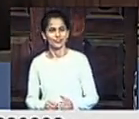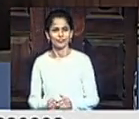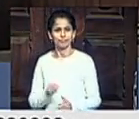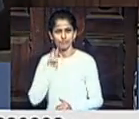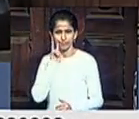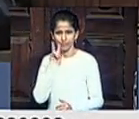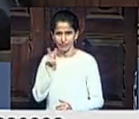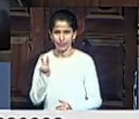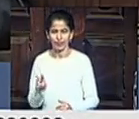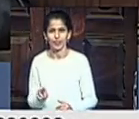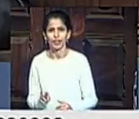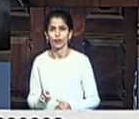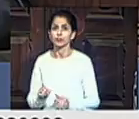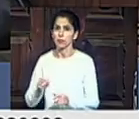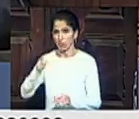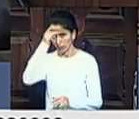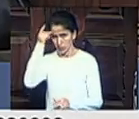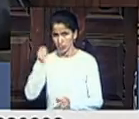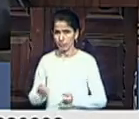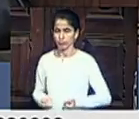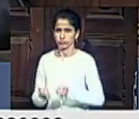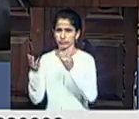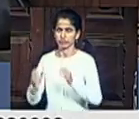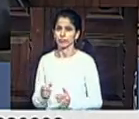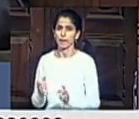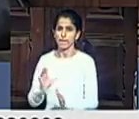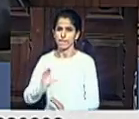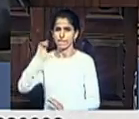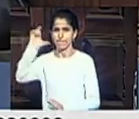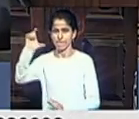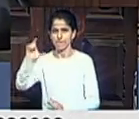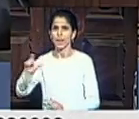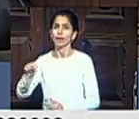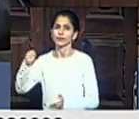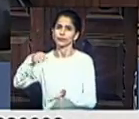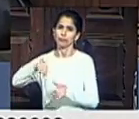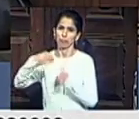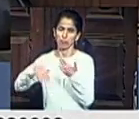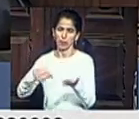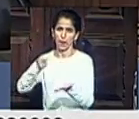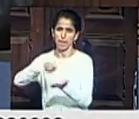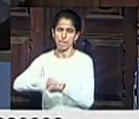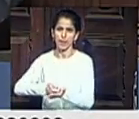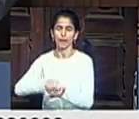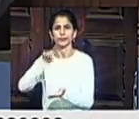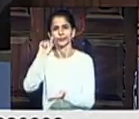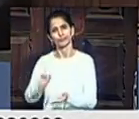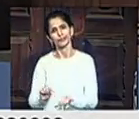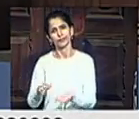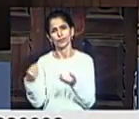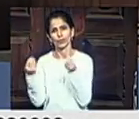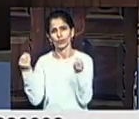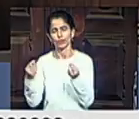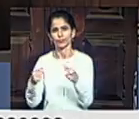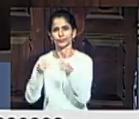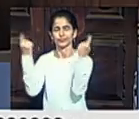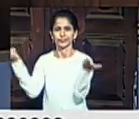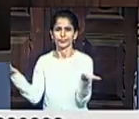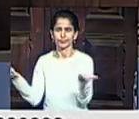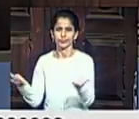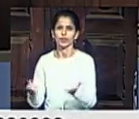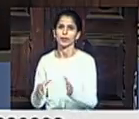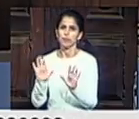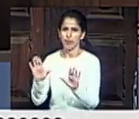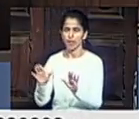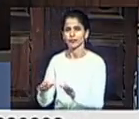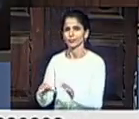você, para faixas mais altas, acaba pagando uma conta menor do que para faixas mais baixas. Ou seja, nem conta